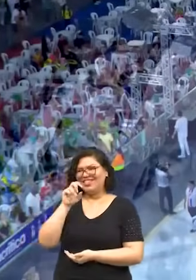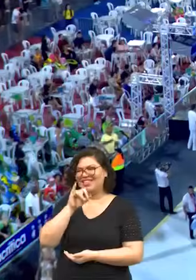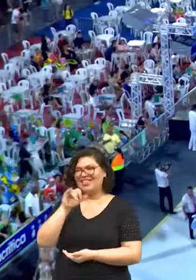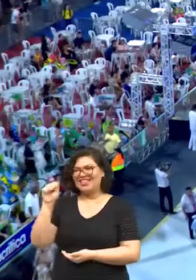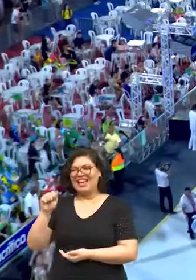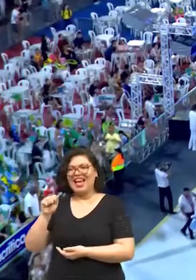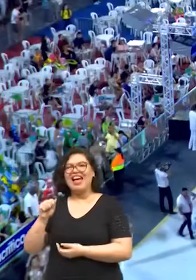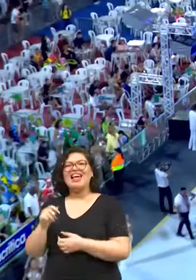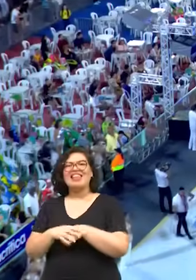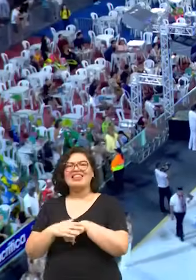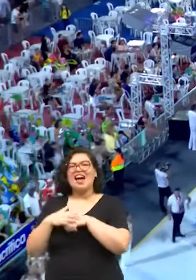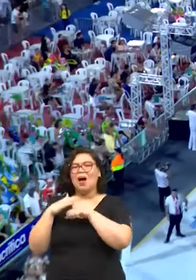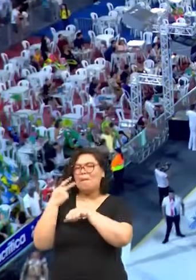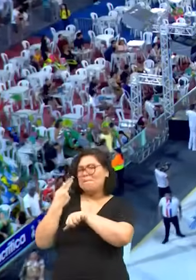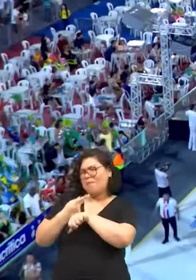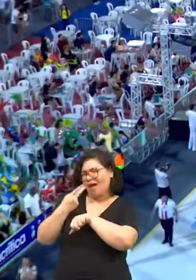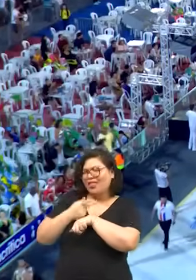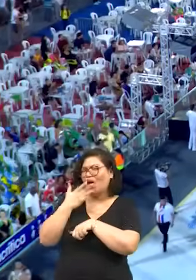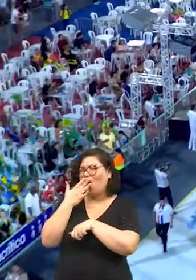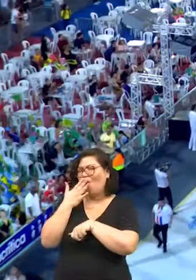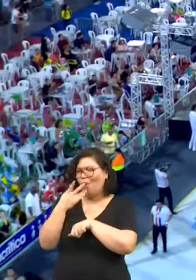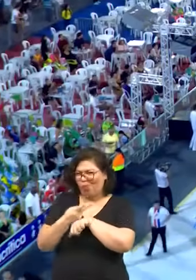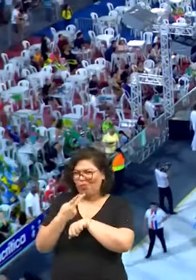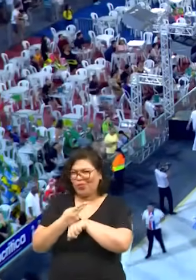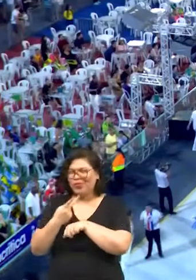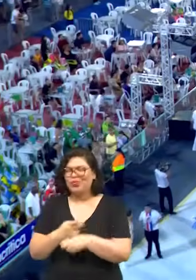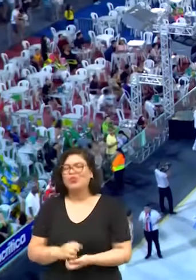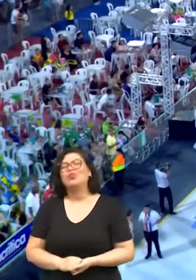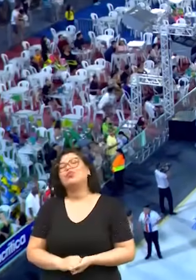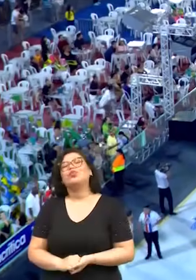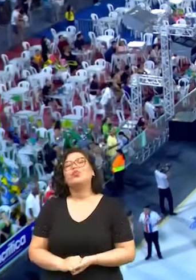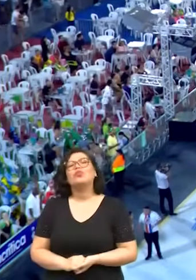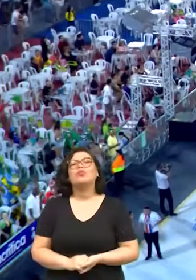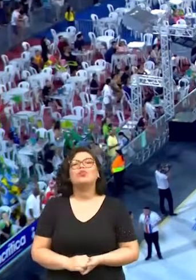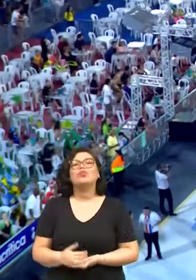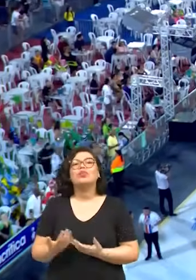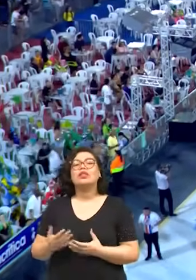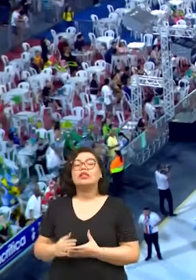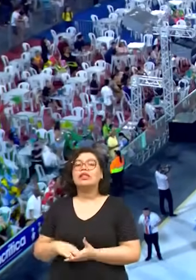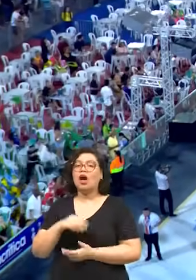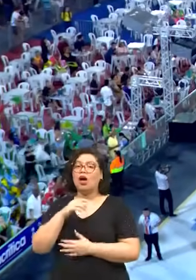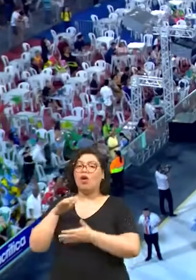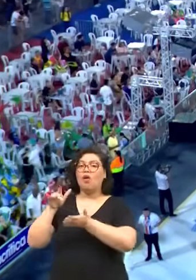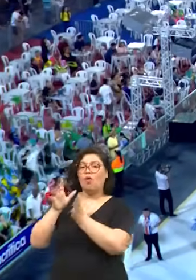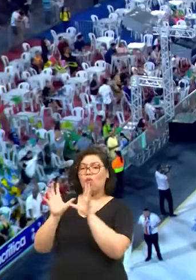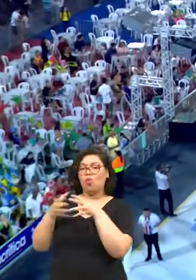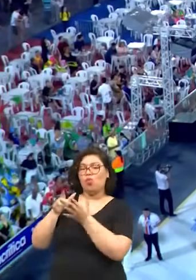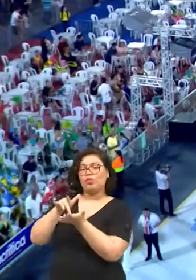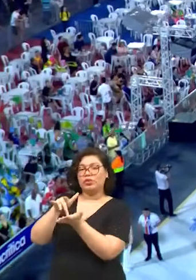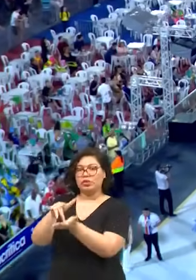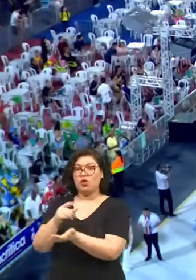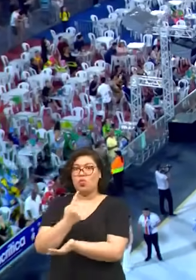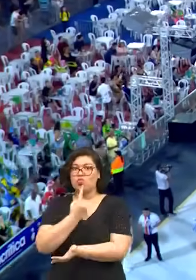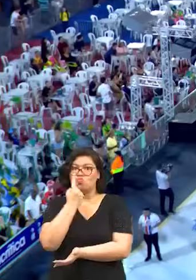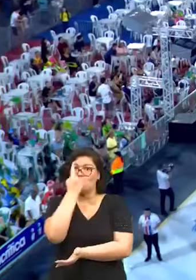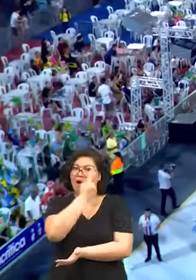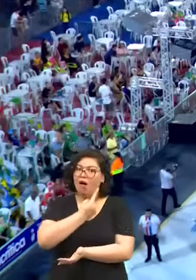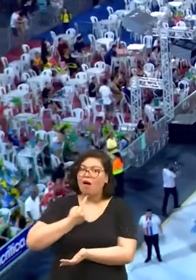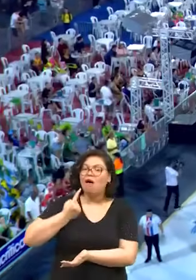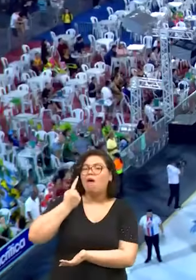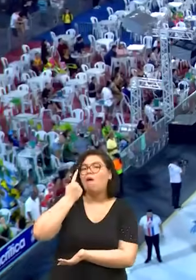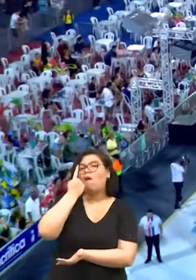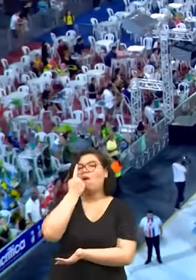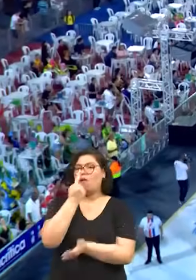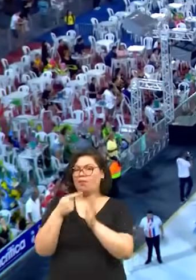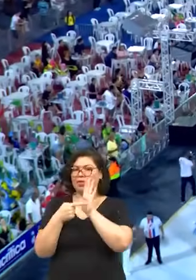Ciganos. Exatamente, exatamente. Andanças de Ciganos vai passando então de uma hora de apresentação, uma hora e dois minutinhos para